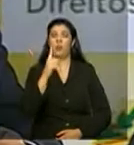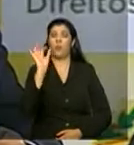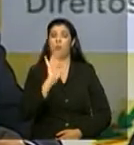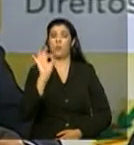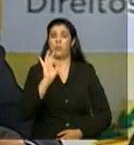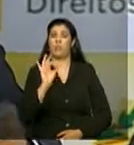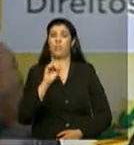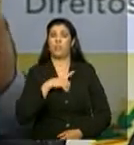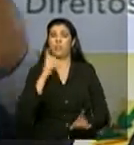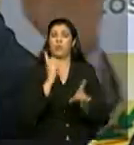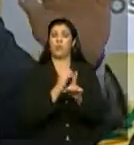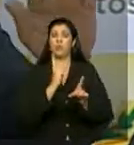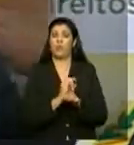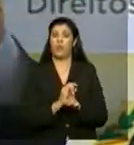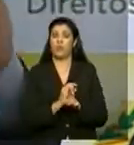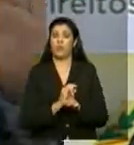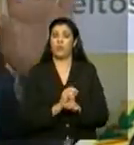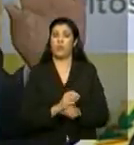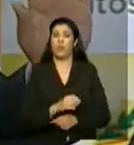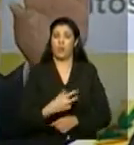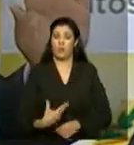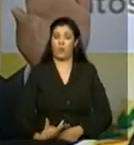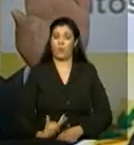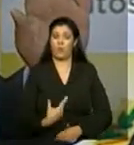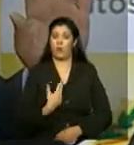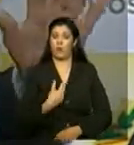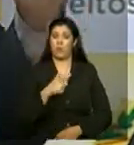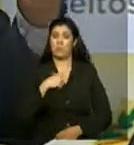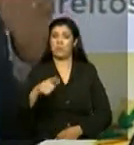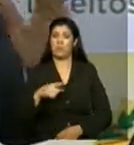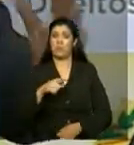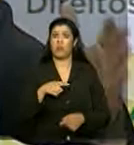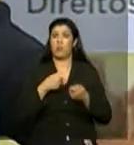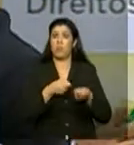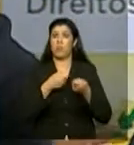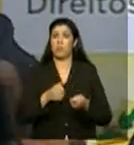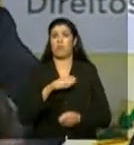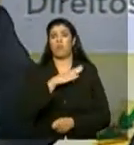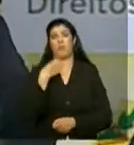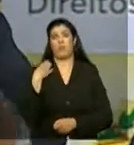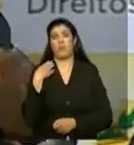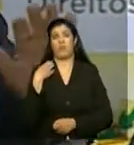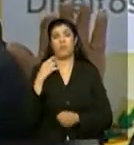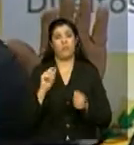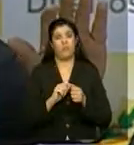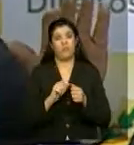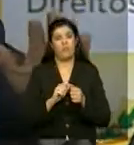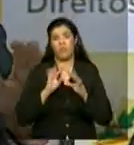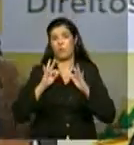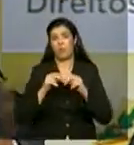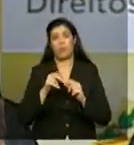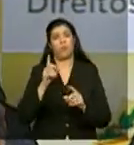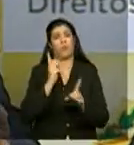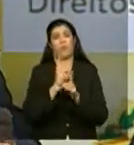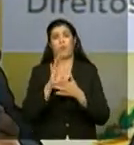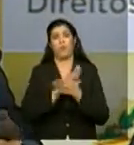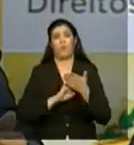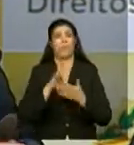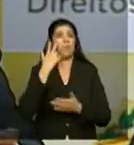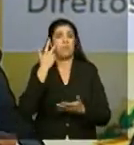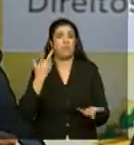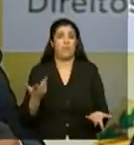se denomina aos boxes brancas que não é causa de morte e é isso tony bennett a 0 e não se pode encontrar a morte